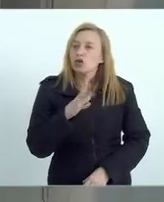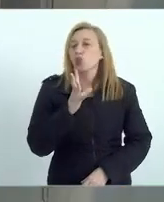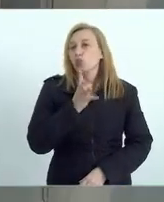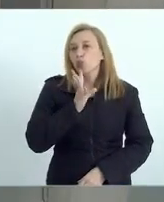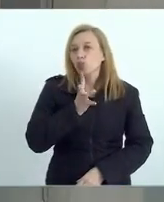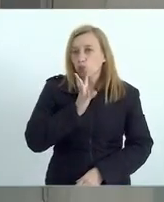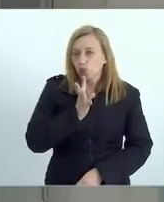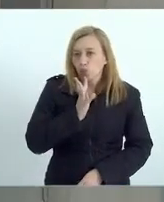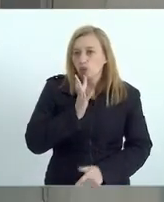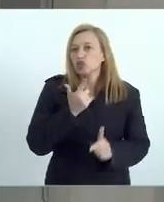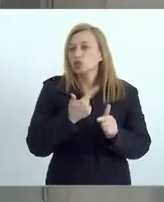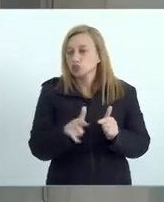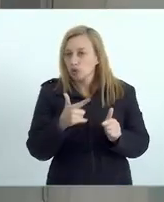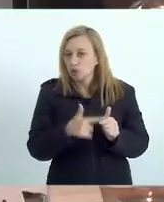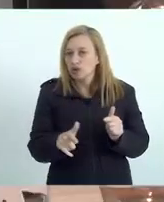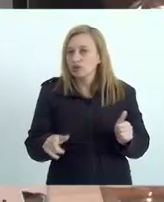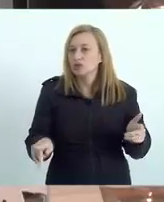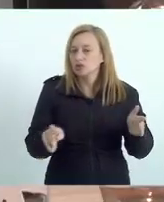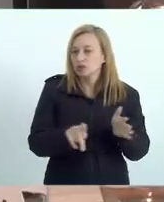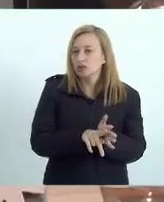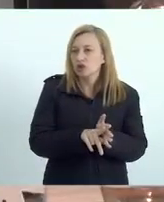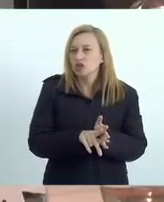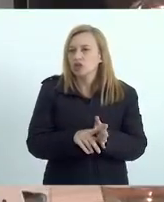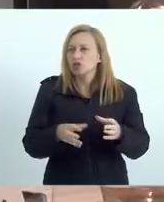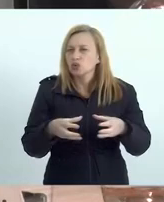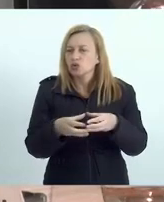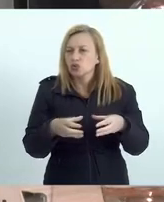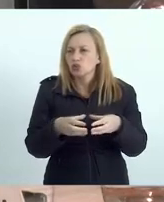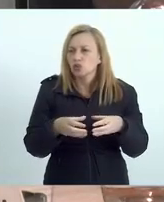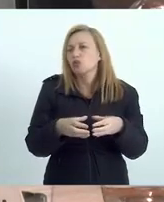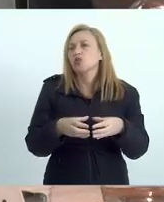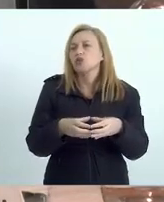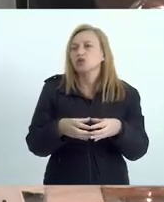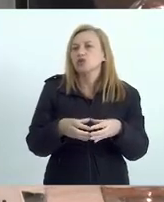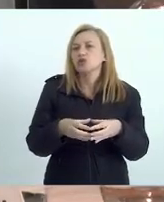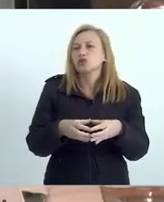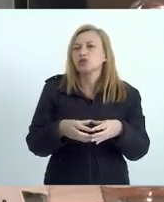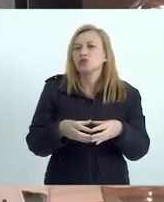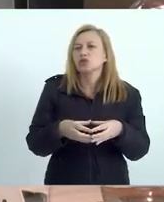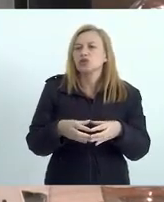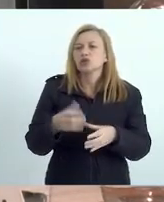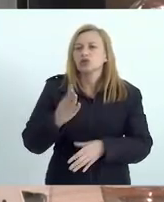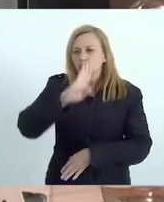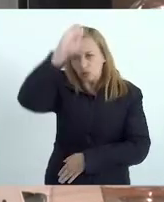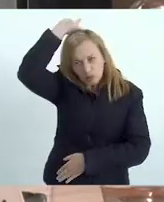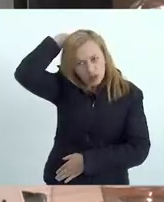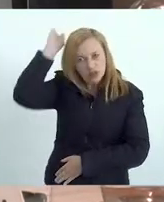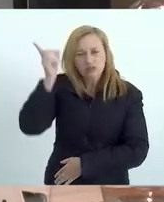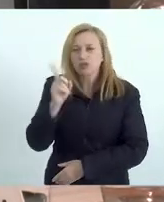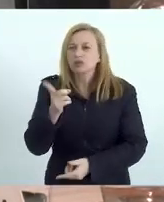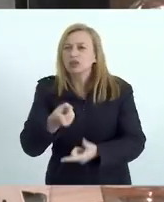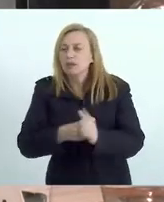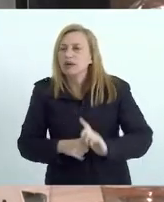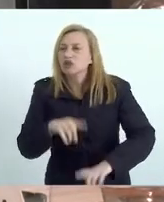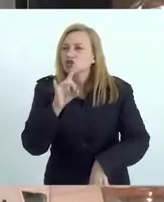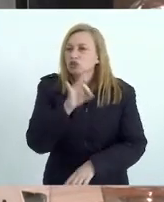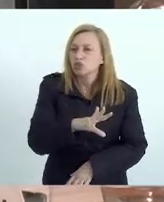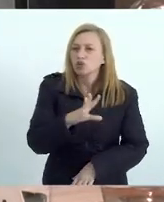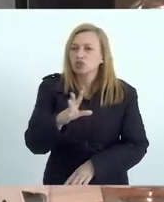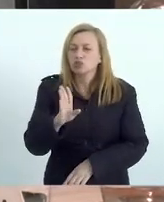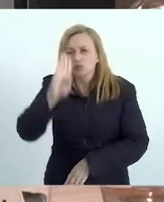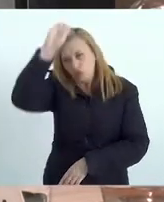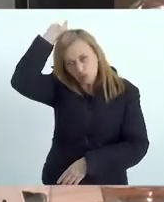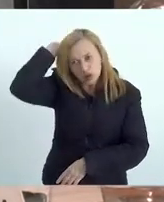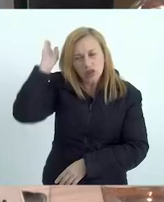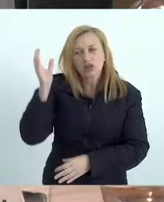reconhecimento do problema por parte do corpo de bombeiros a gente sabe que não depende do bombeiro que não depende mesmo que